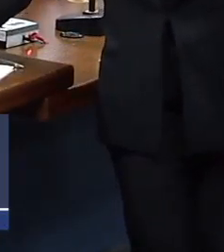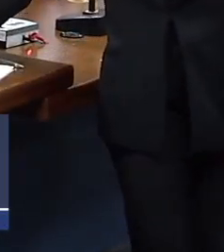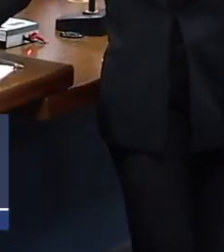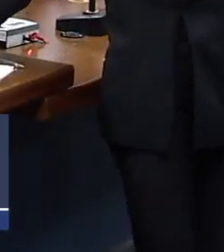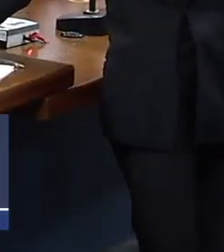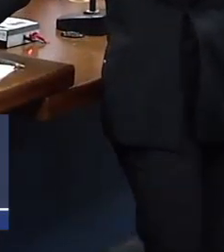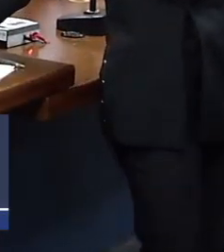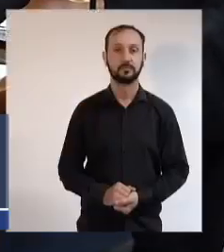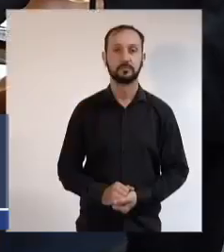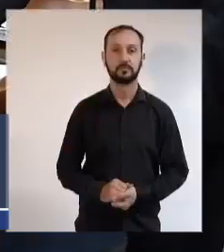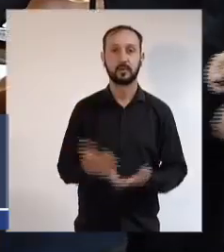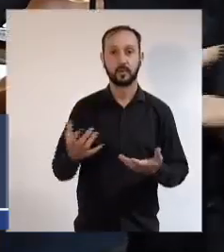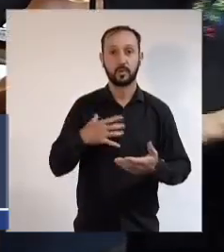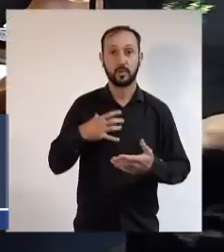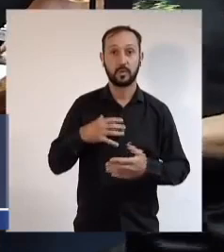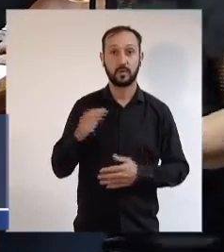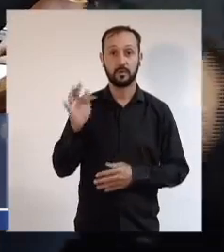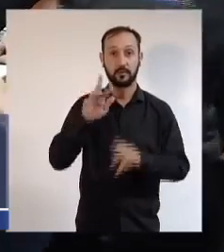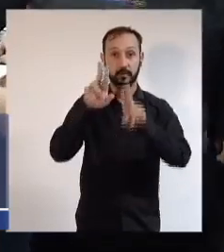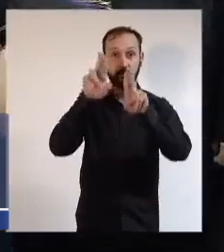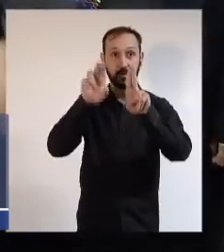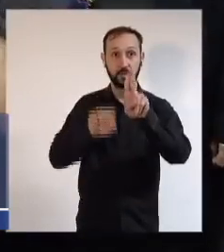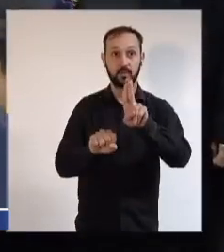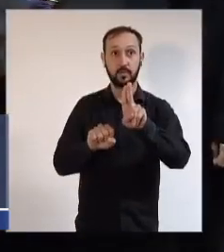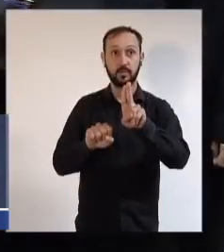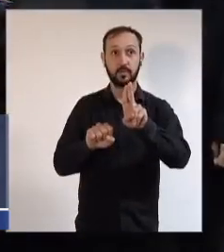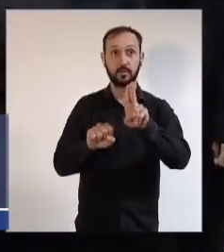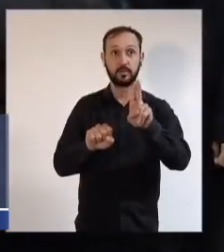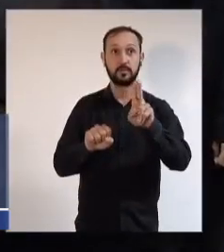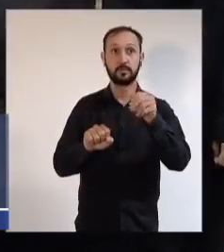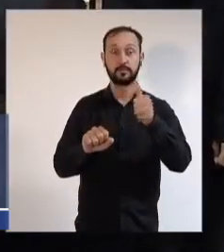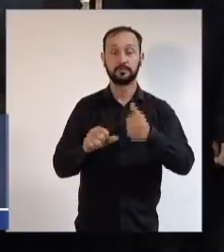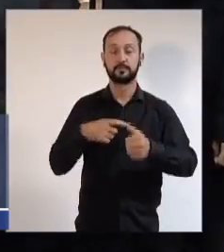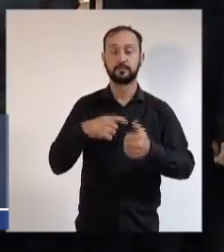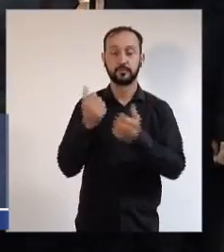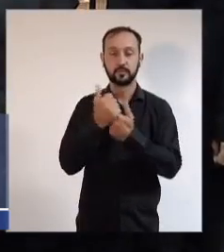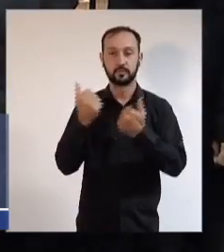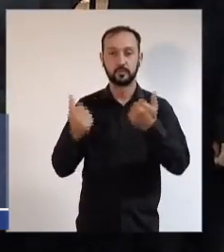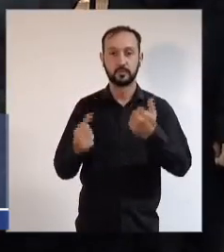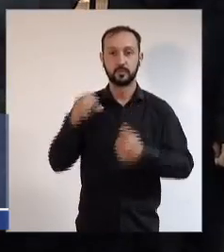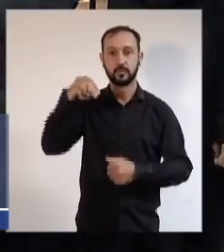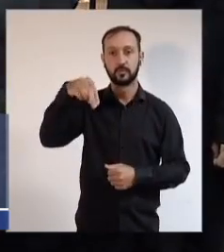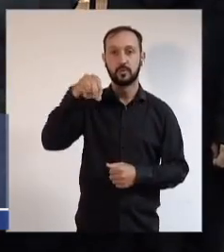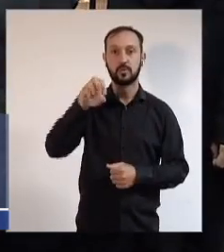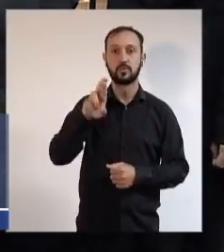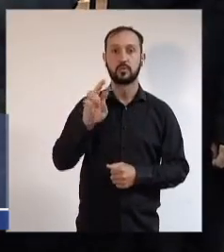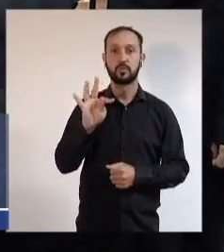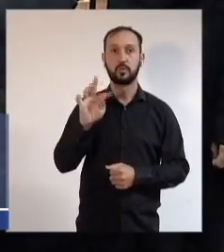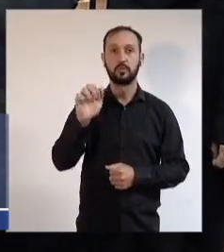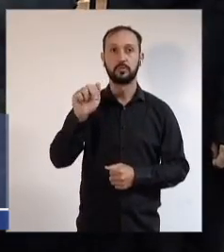e pela universidade estadual de mato grosso do sul suplente norte um rico